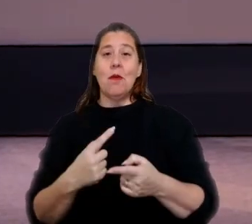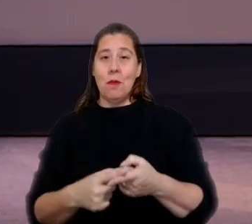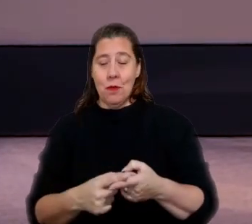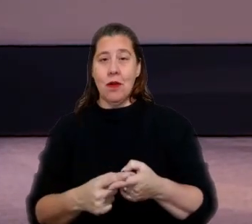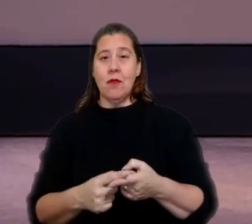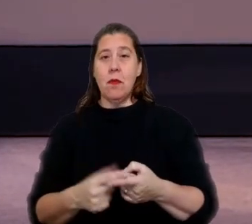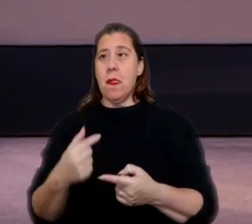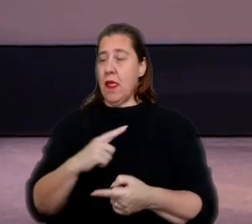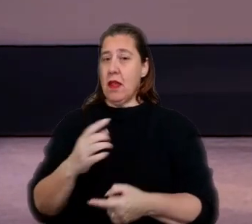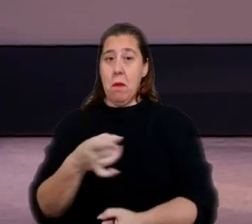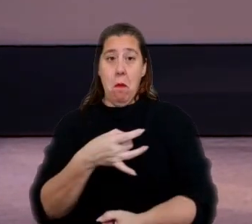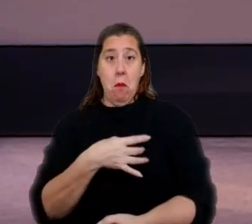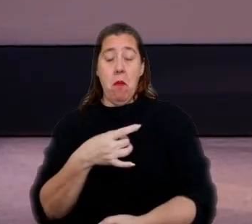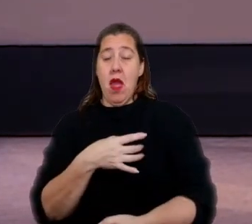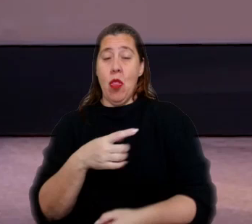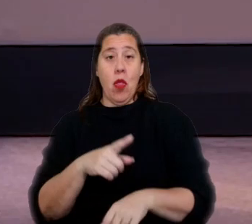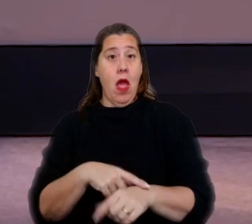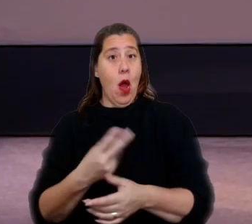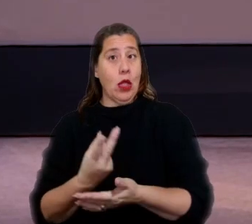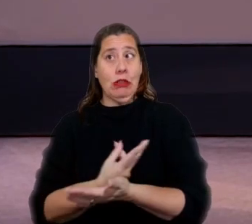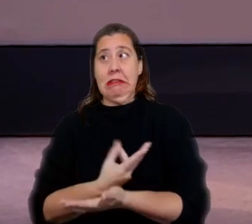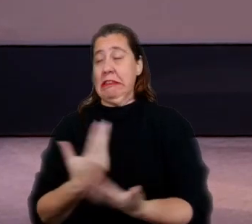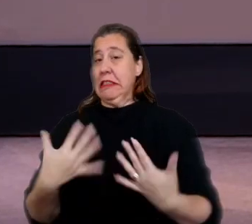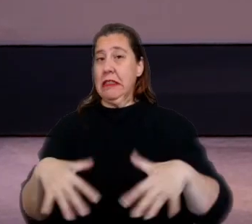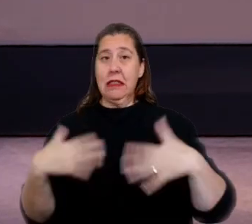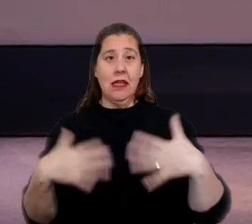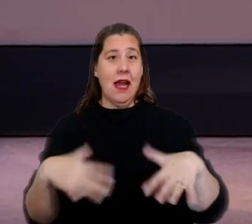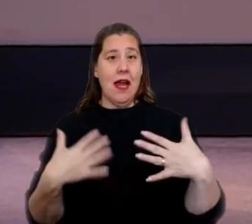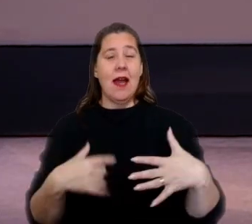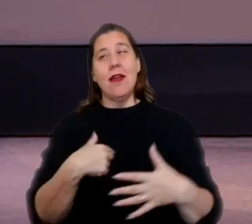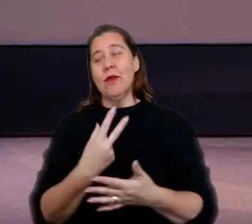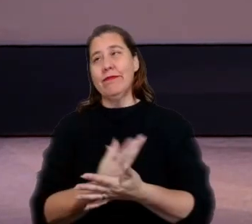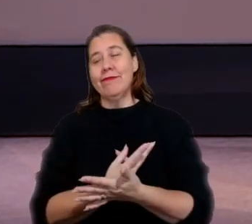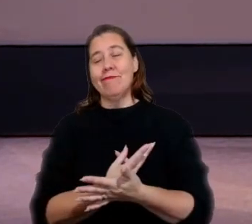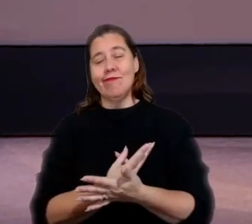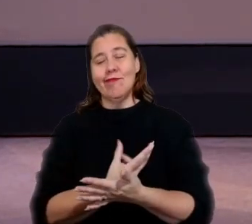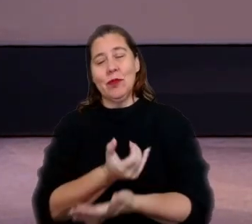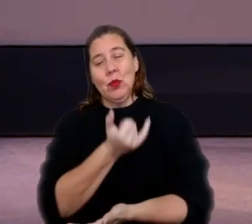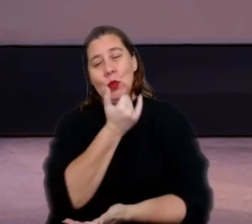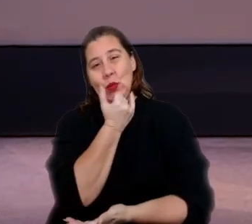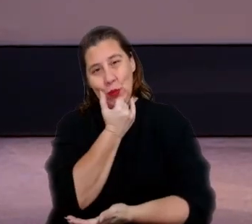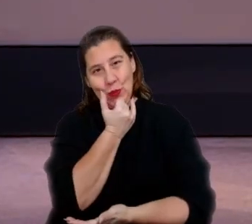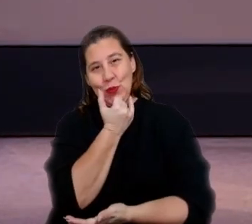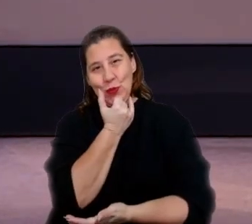Porque como uma neurótica obsessiva, eu tenho medo de na hora falhar, e é claro, na hora eu falhei.